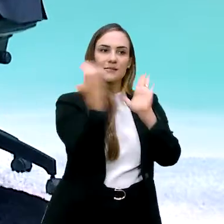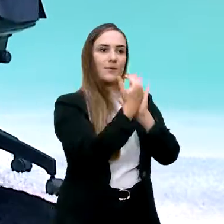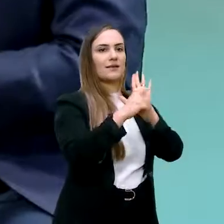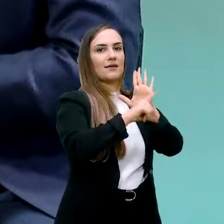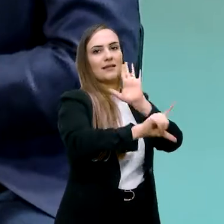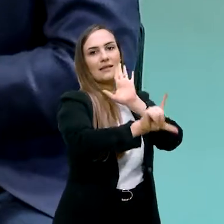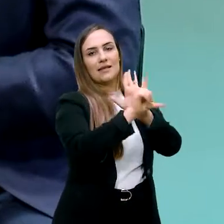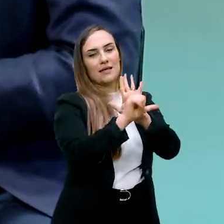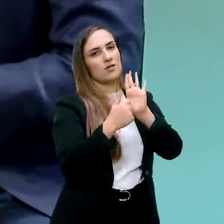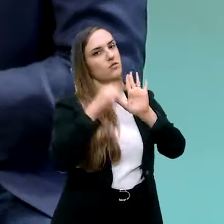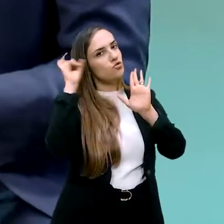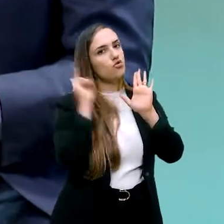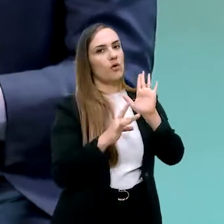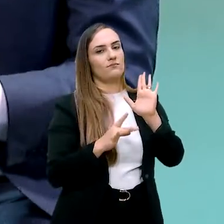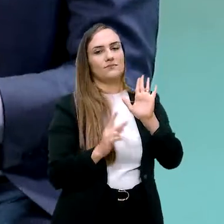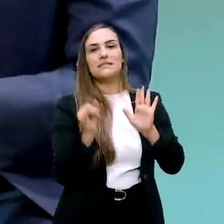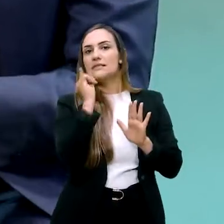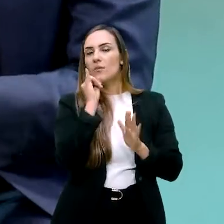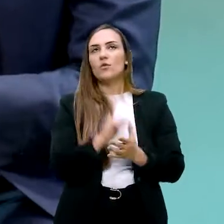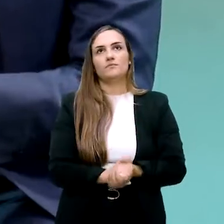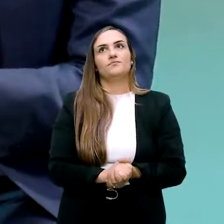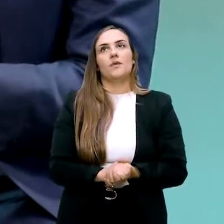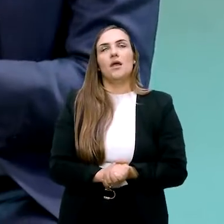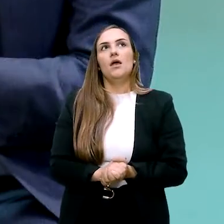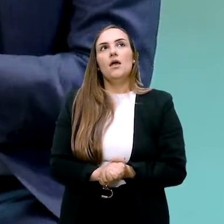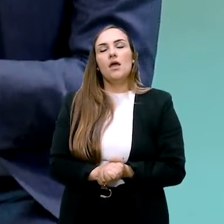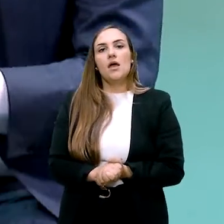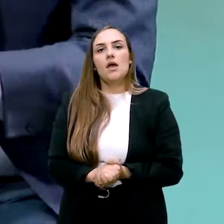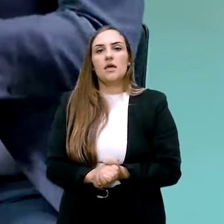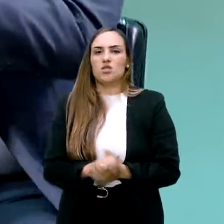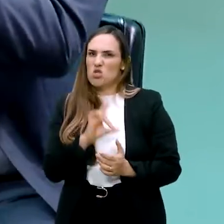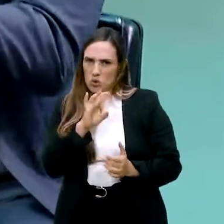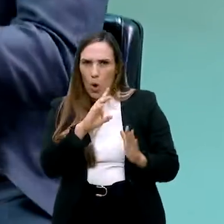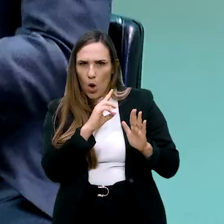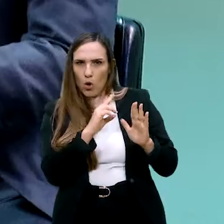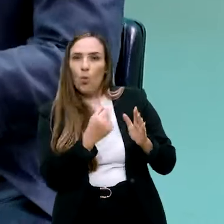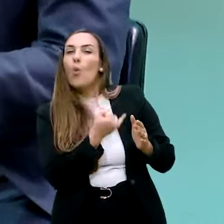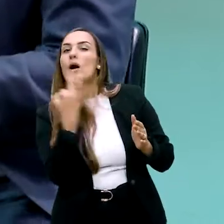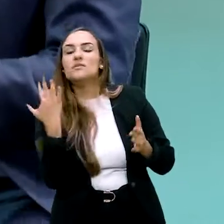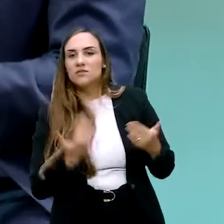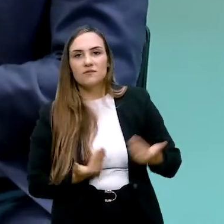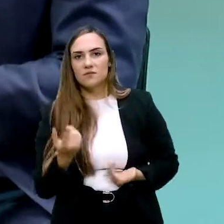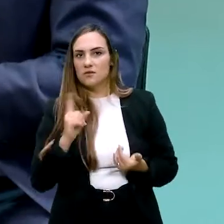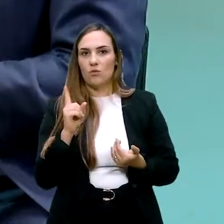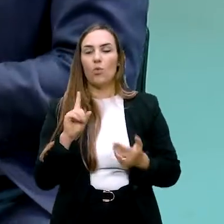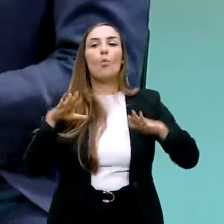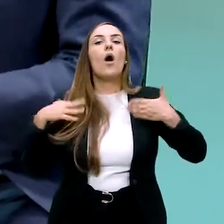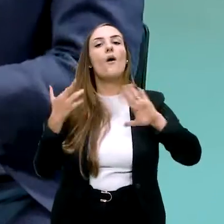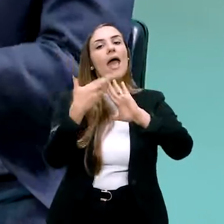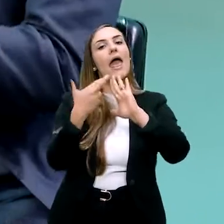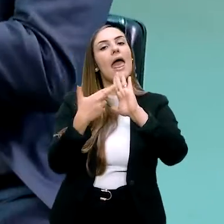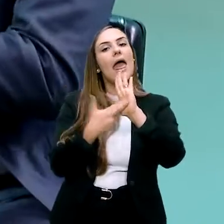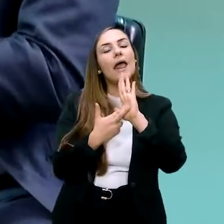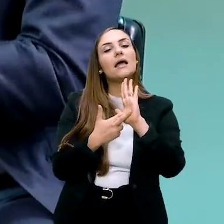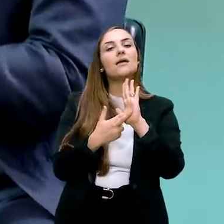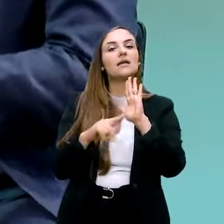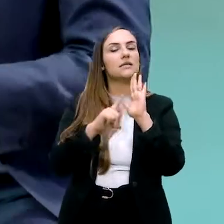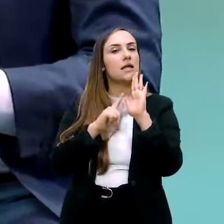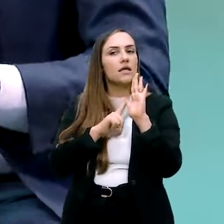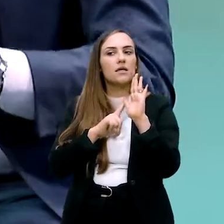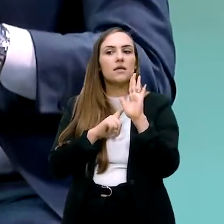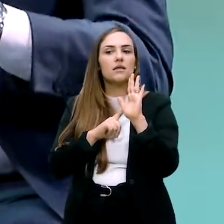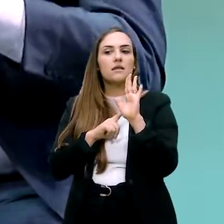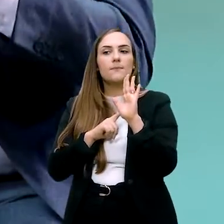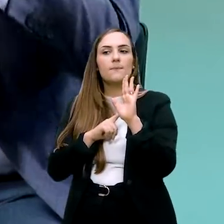trata apenas do rol, mas ela trata, por exemplo, como e quais critérios são necessários para que uma operadora de plano de